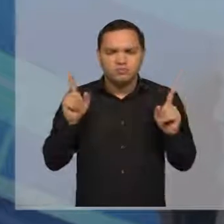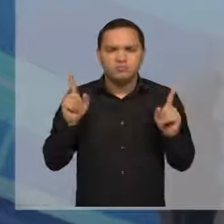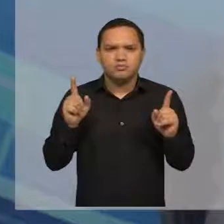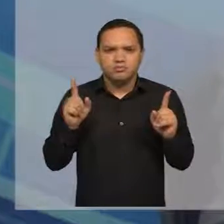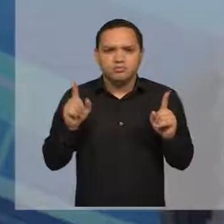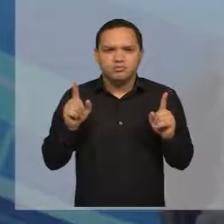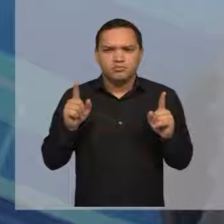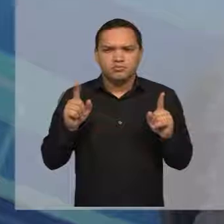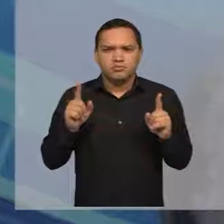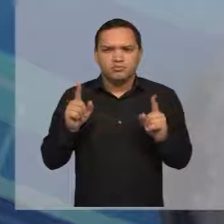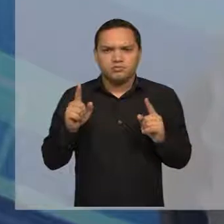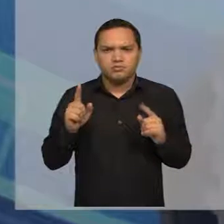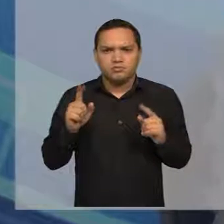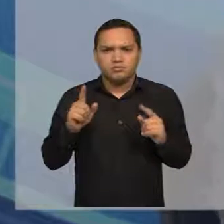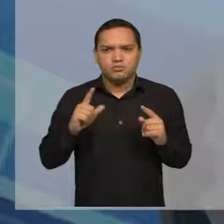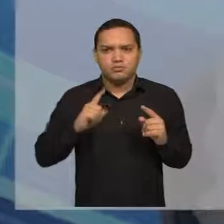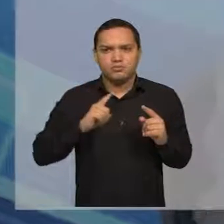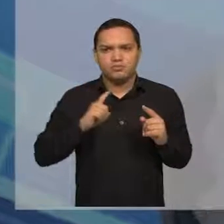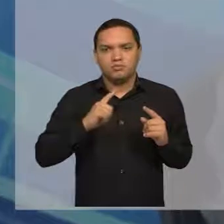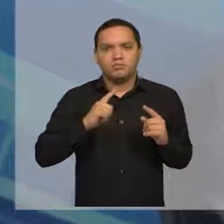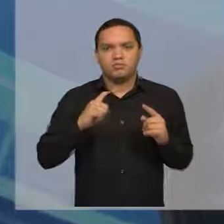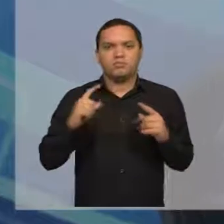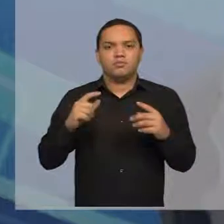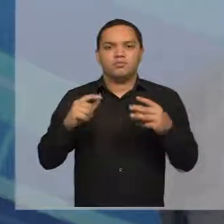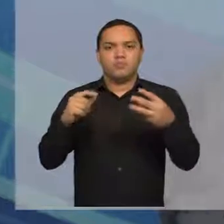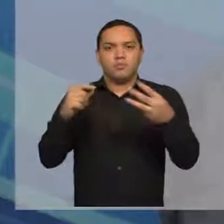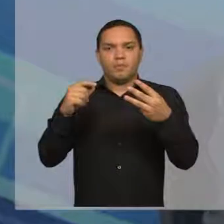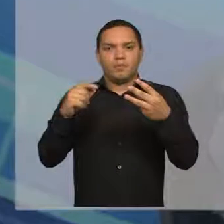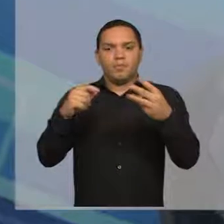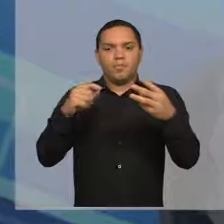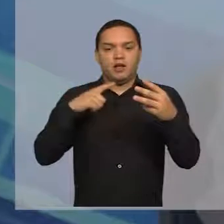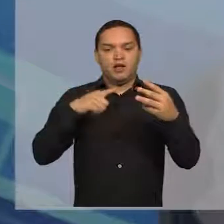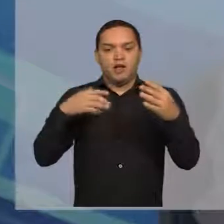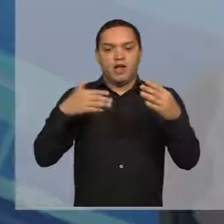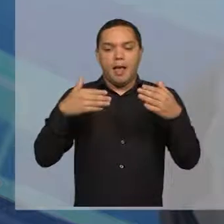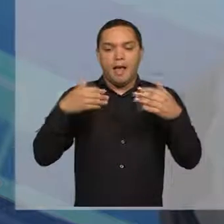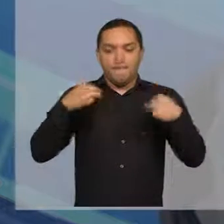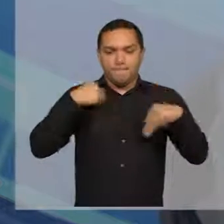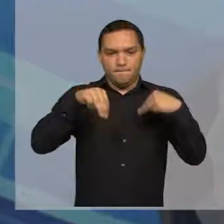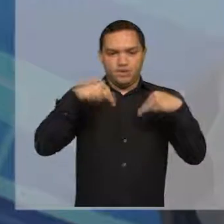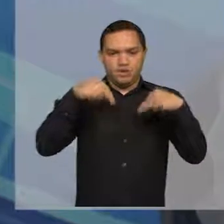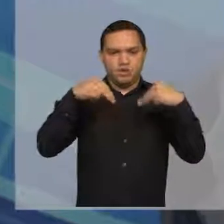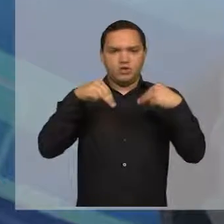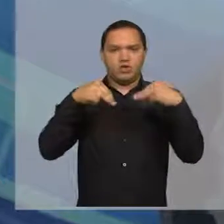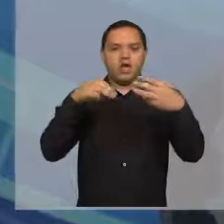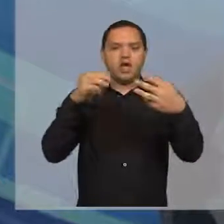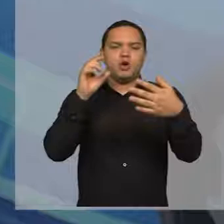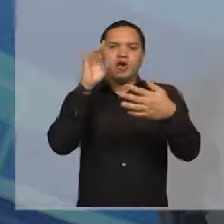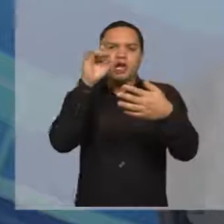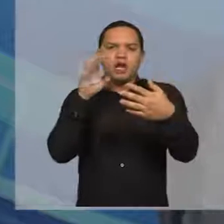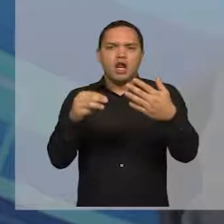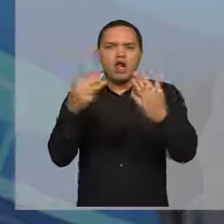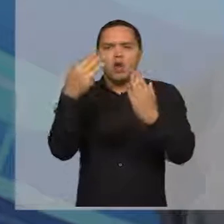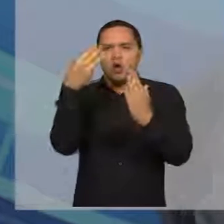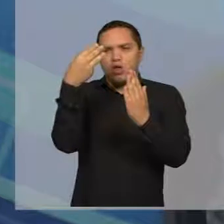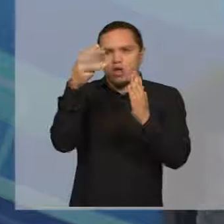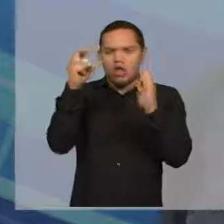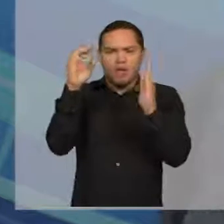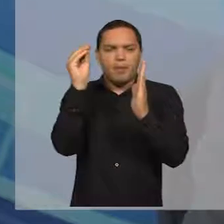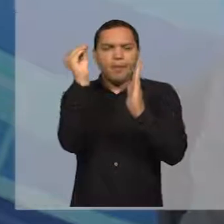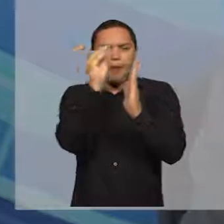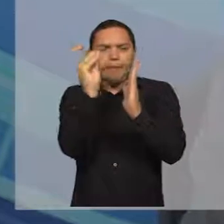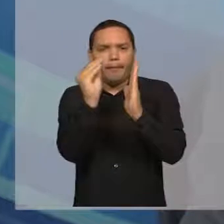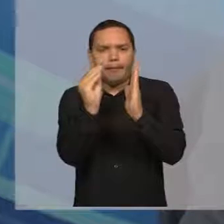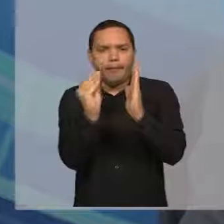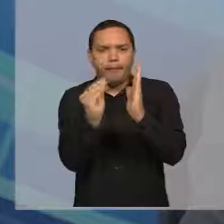trazendo elegendo 2, 3 questões de cada pasta e junta tudo e não dá uma coerência, não dá o sentido. Porque o que se